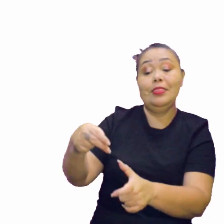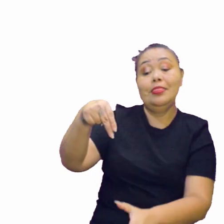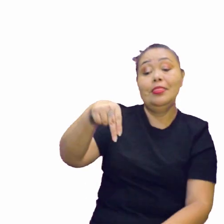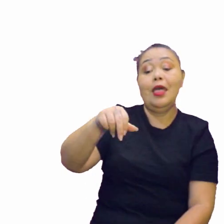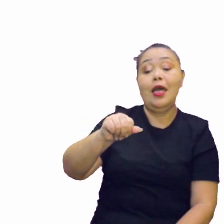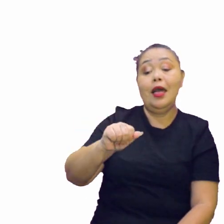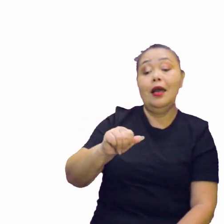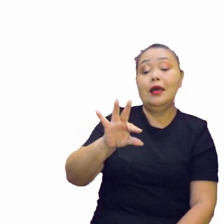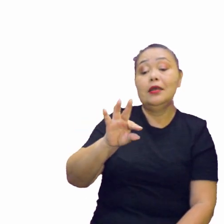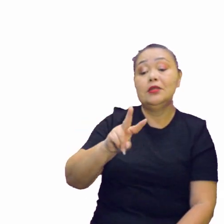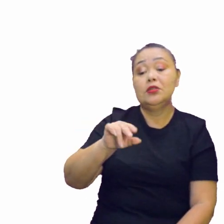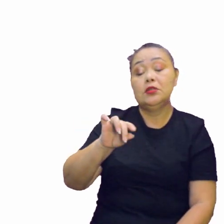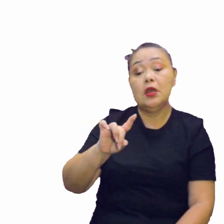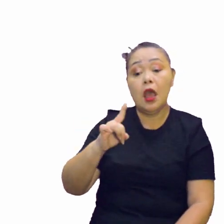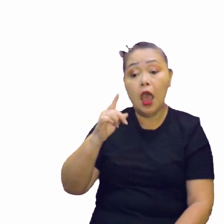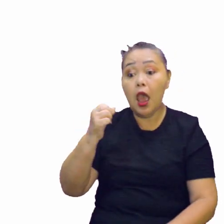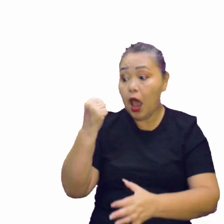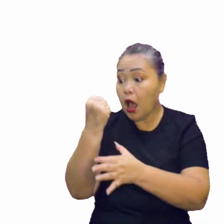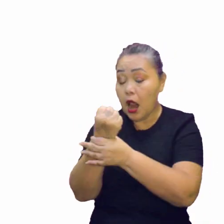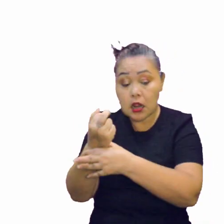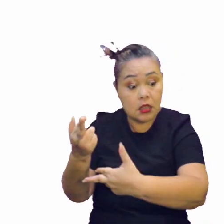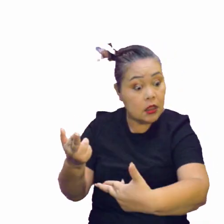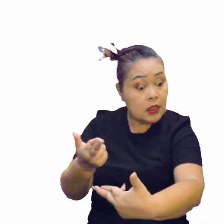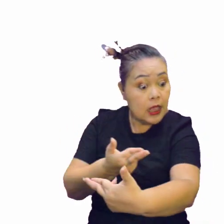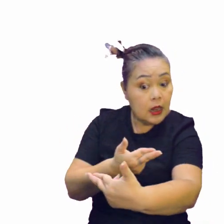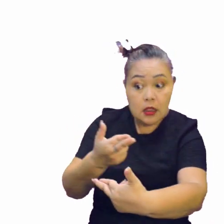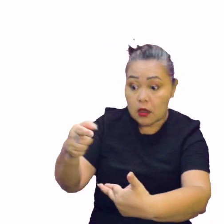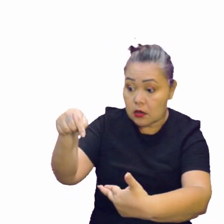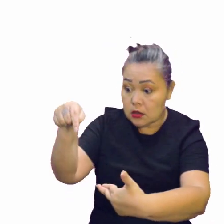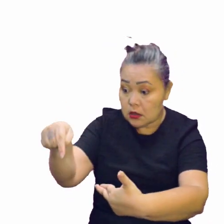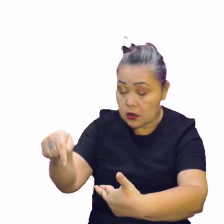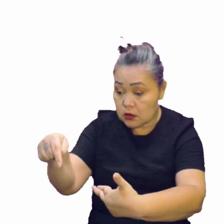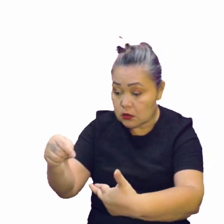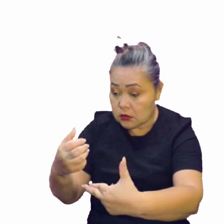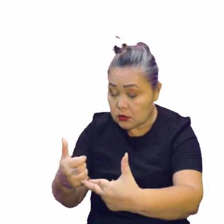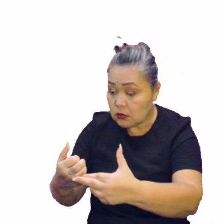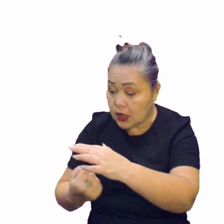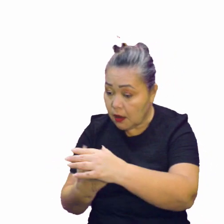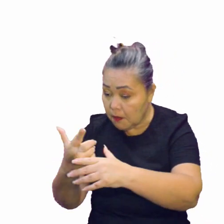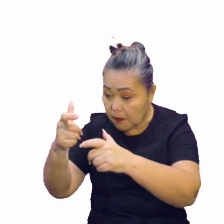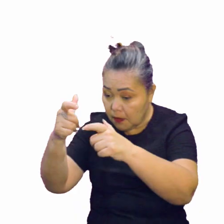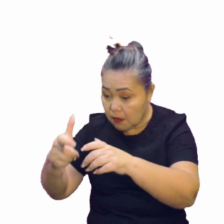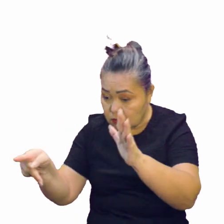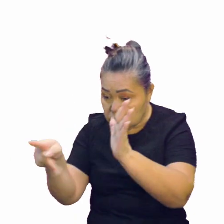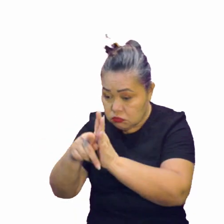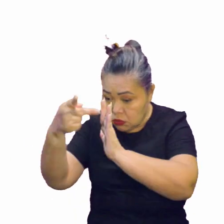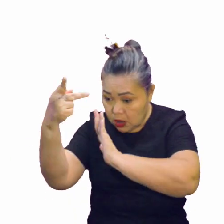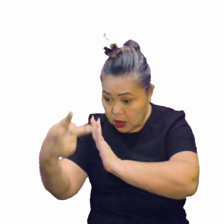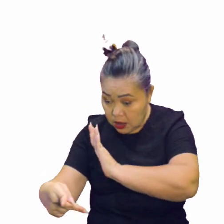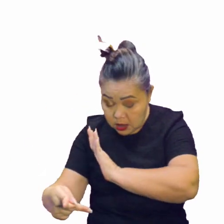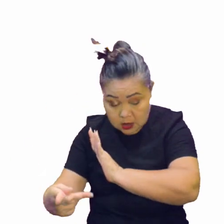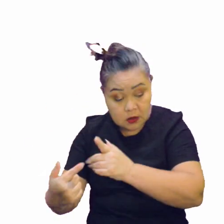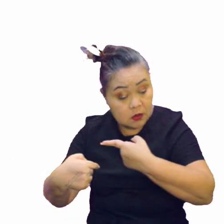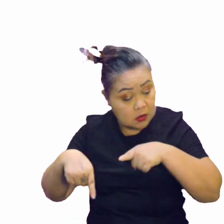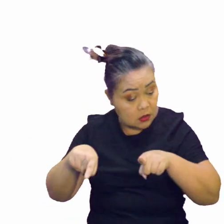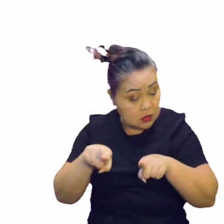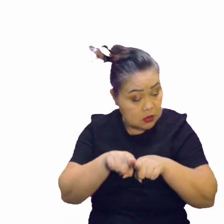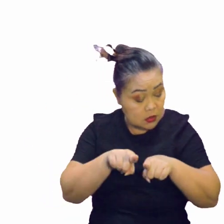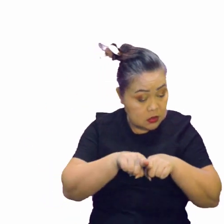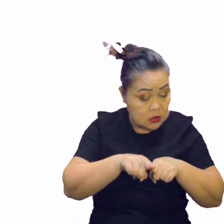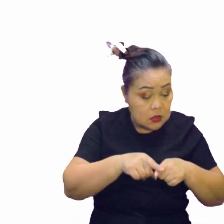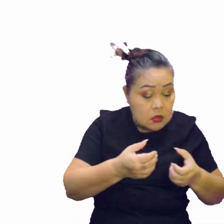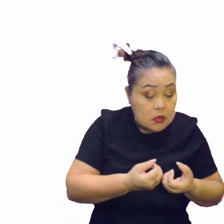as interações também. Interações com a disponibilidade de